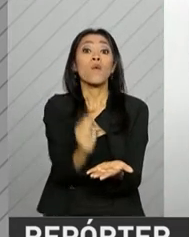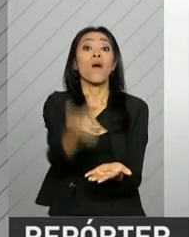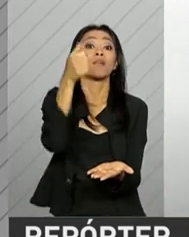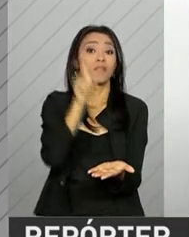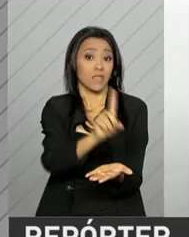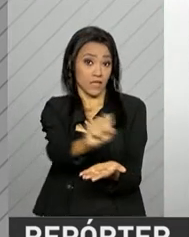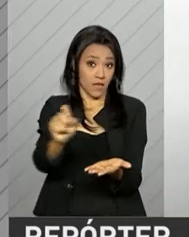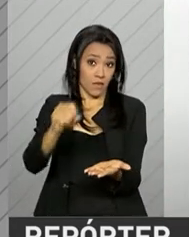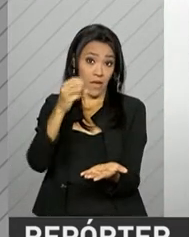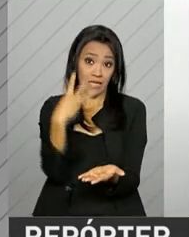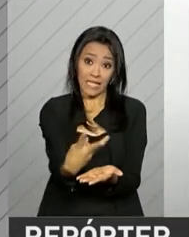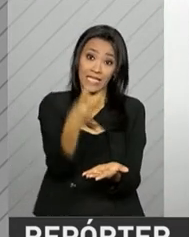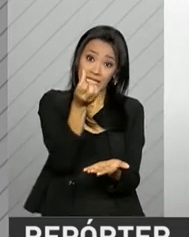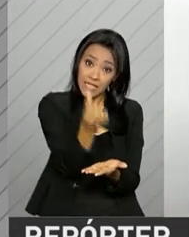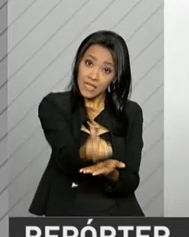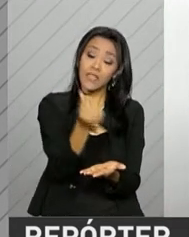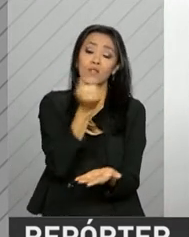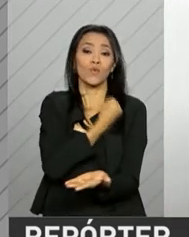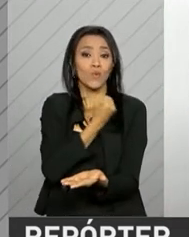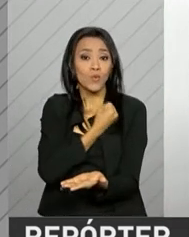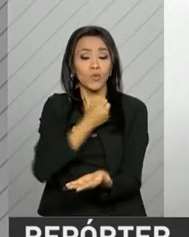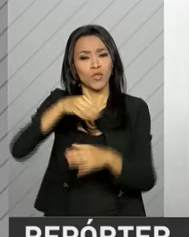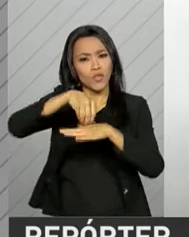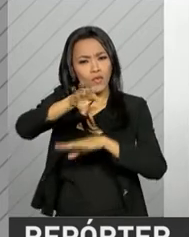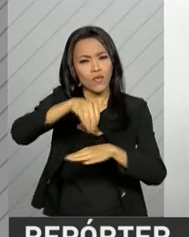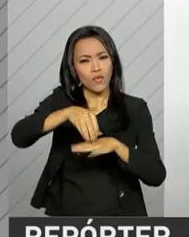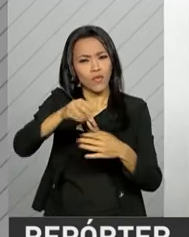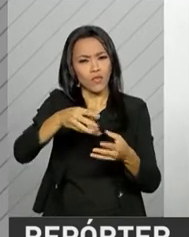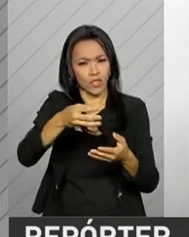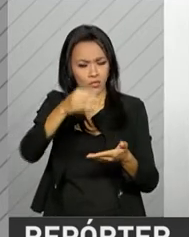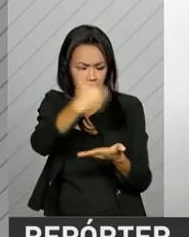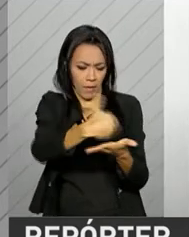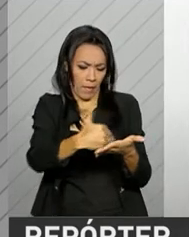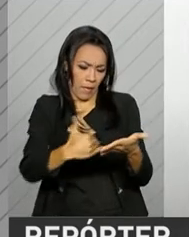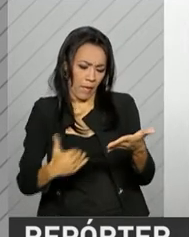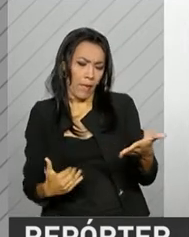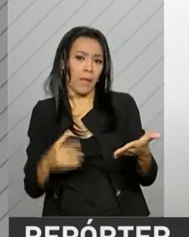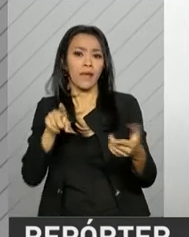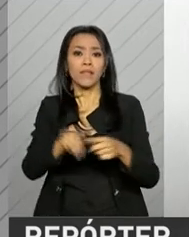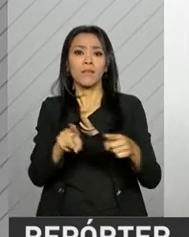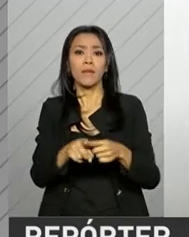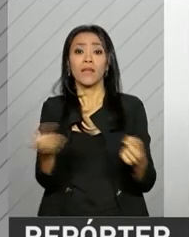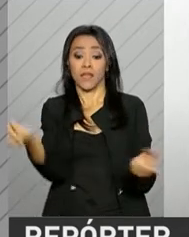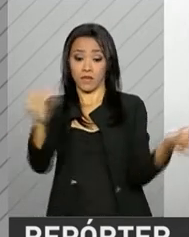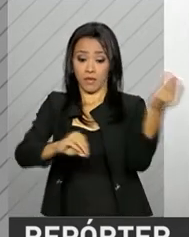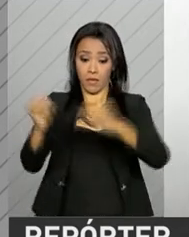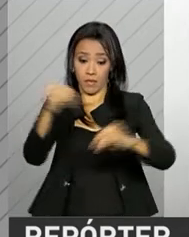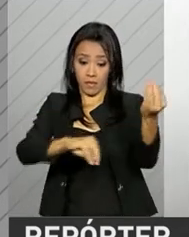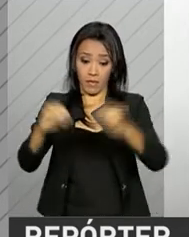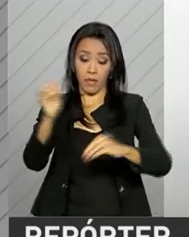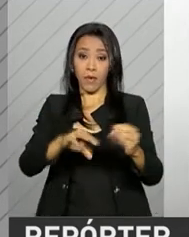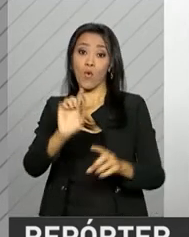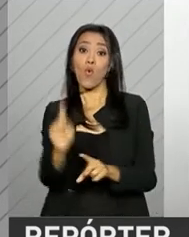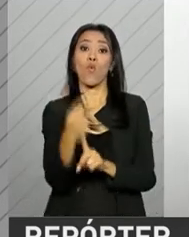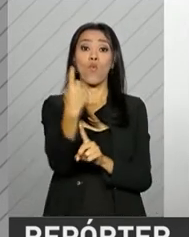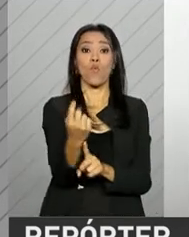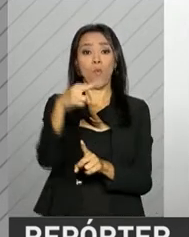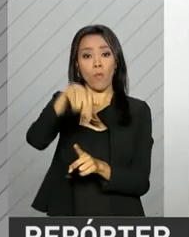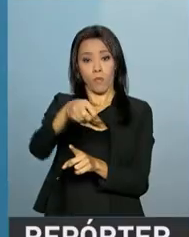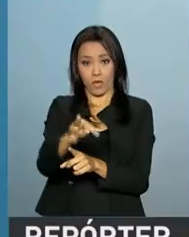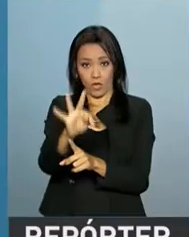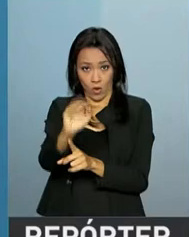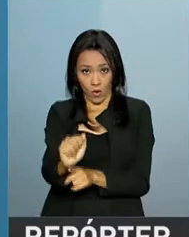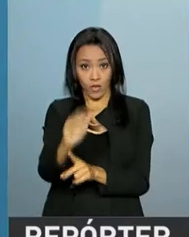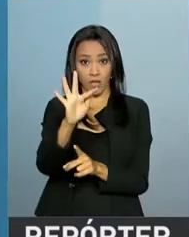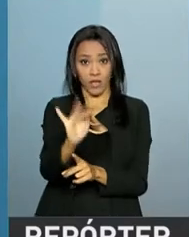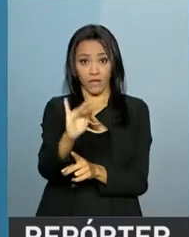para 36 o número de informações exigidas e a integração do sistema com a nota fiscal eletrônica.